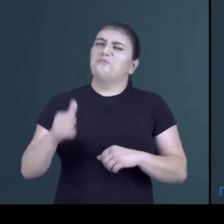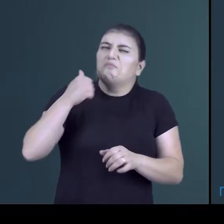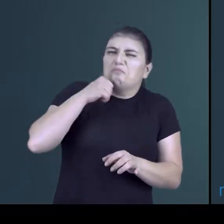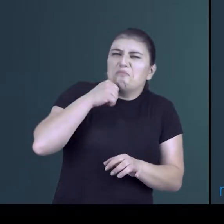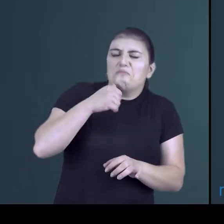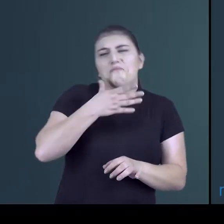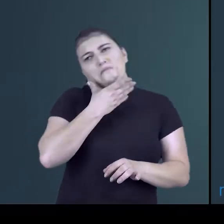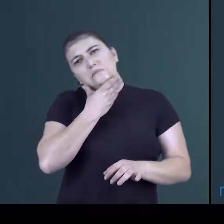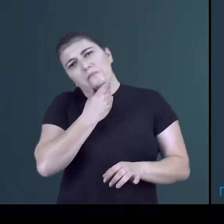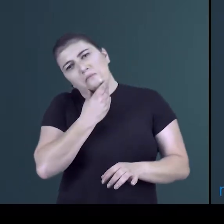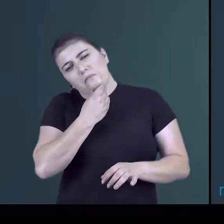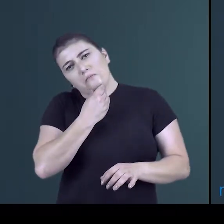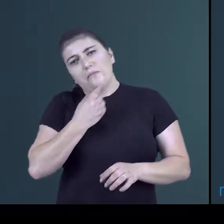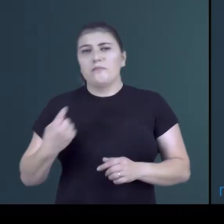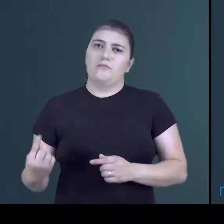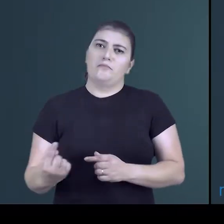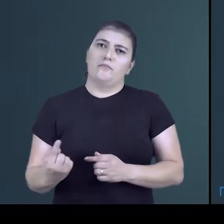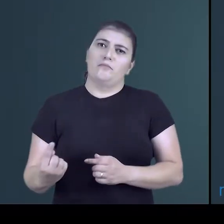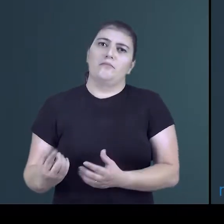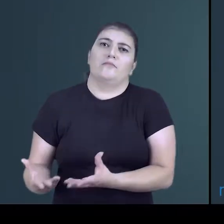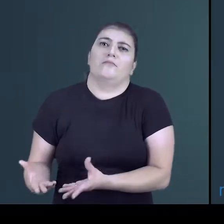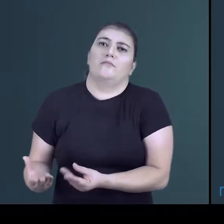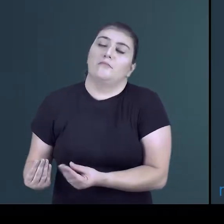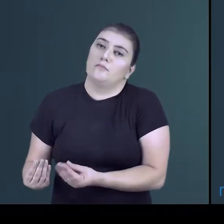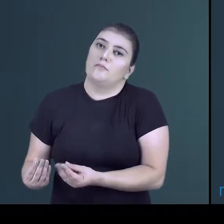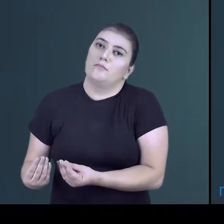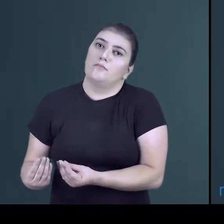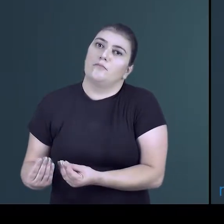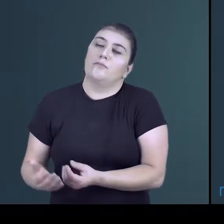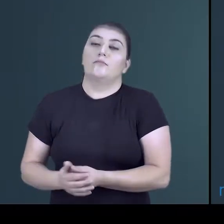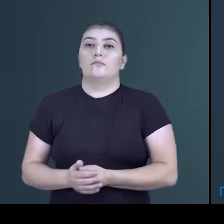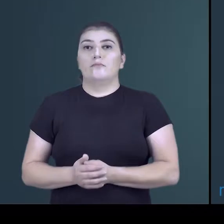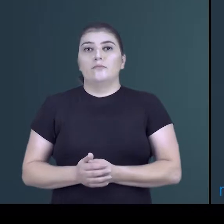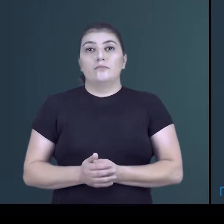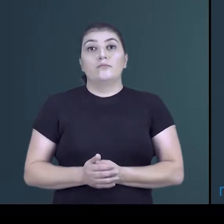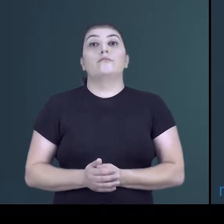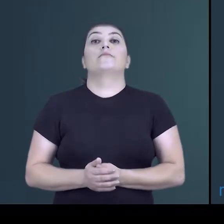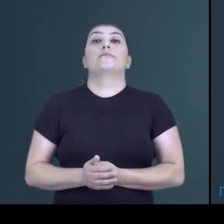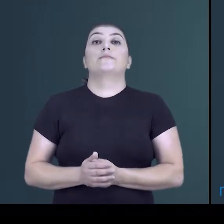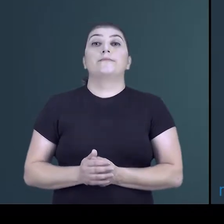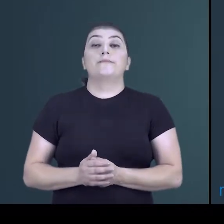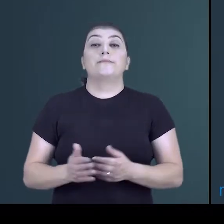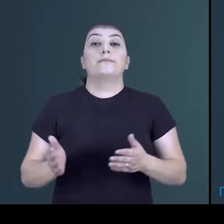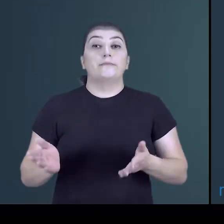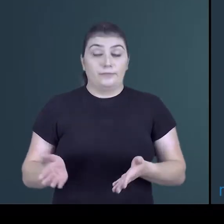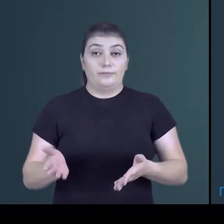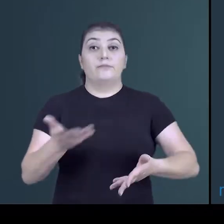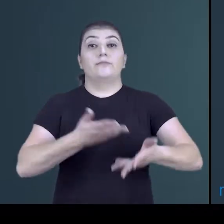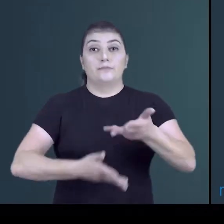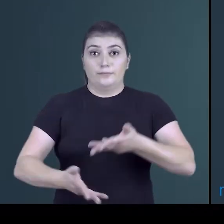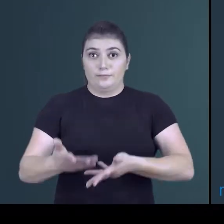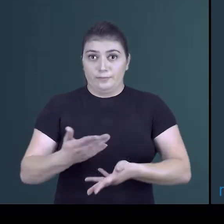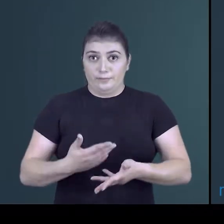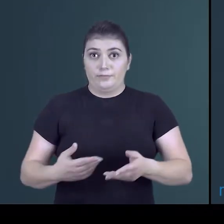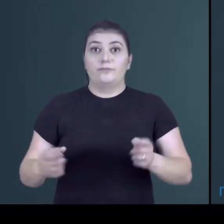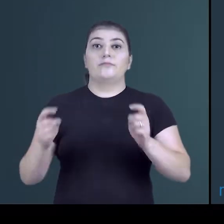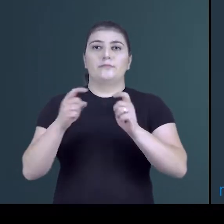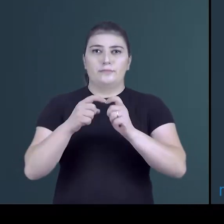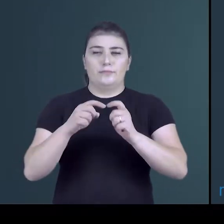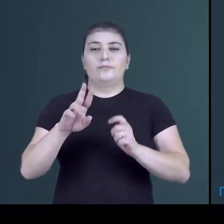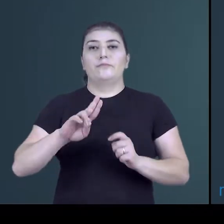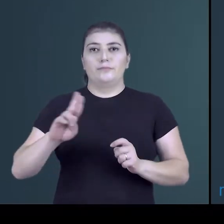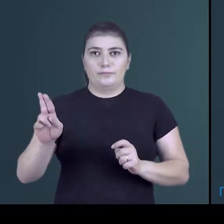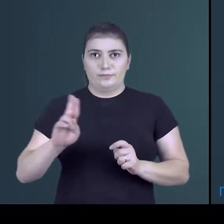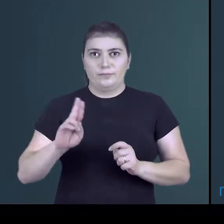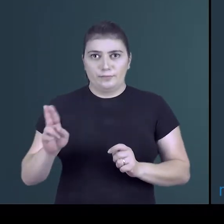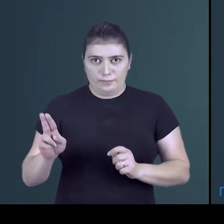no masculino, no feminino, no singular ou no plural. Então, a relação de concordância